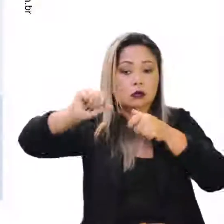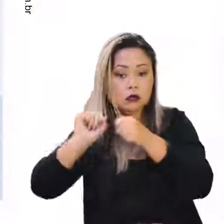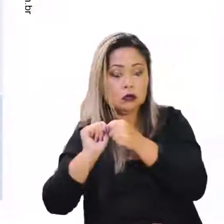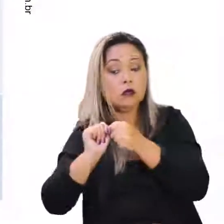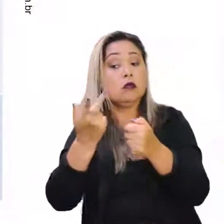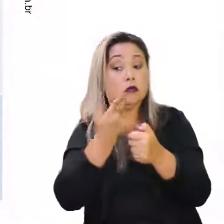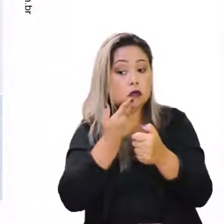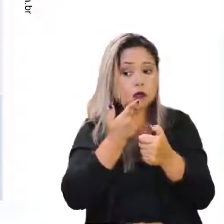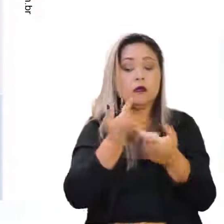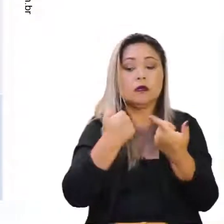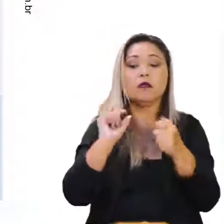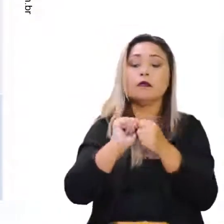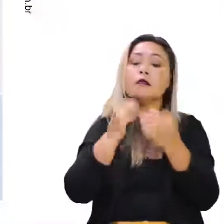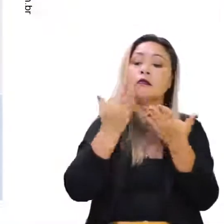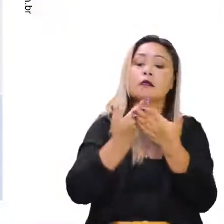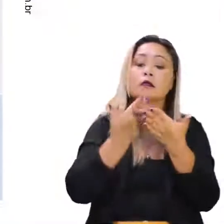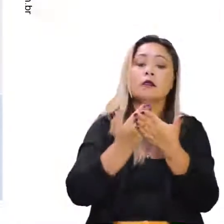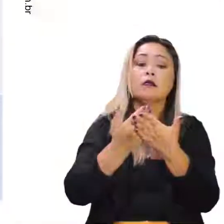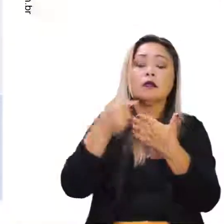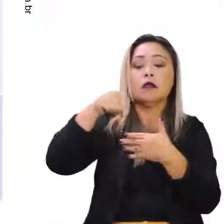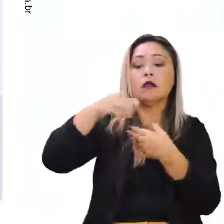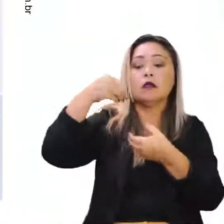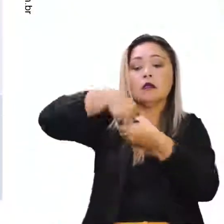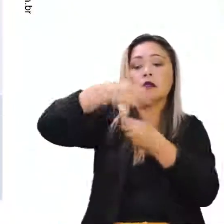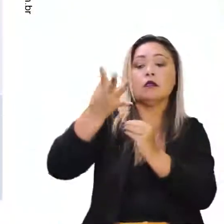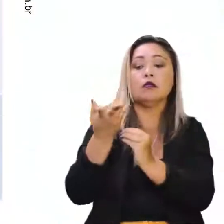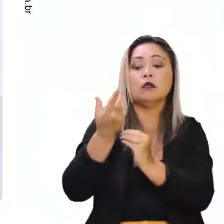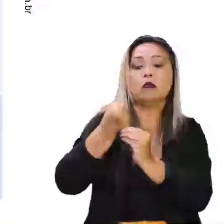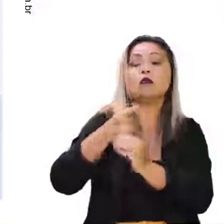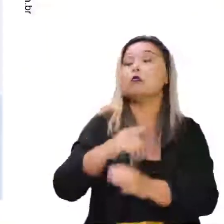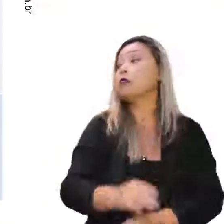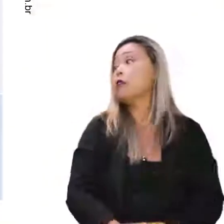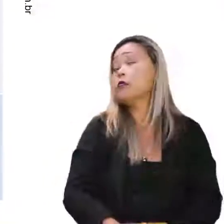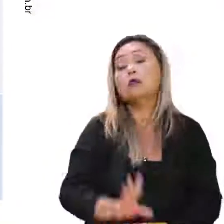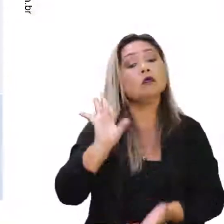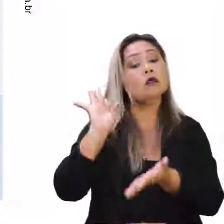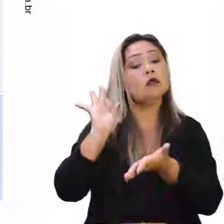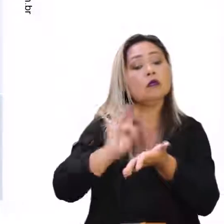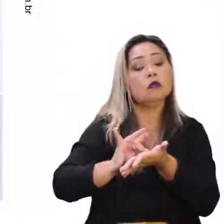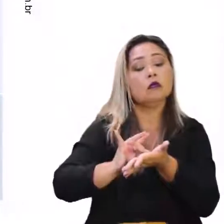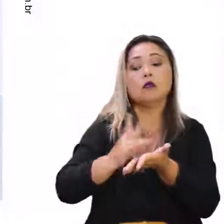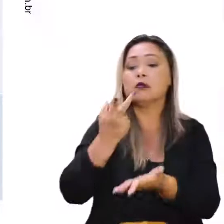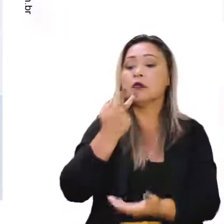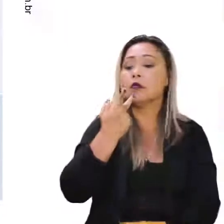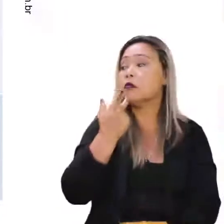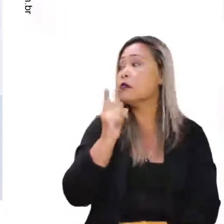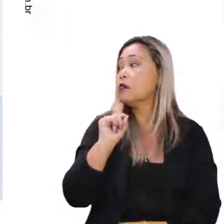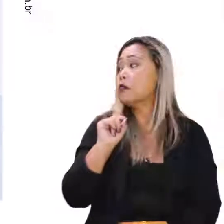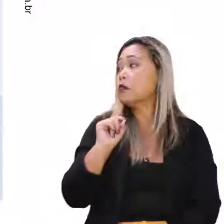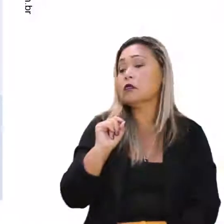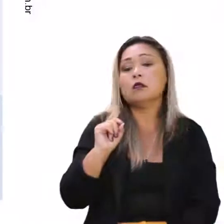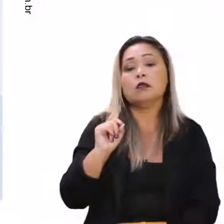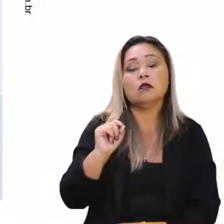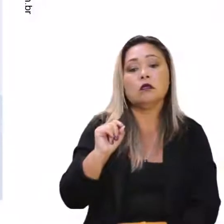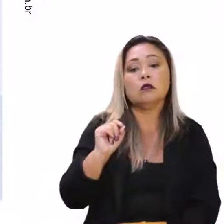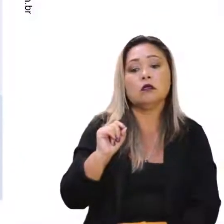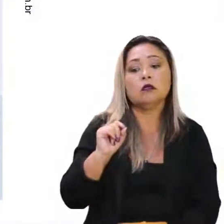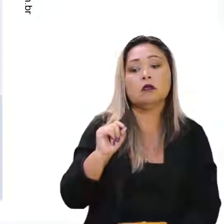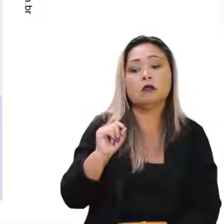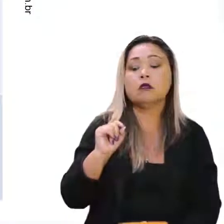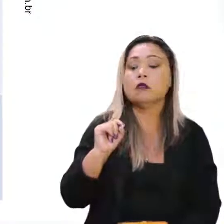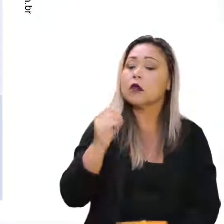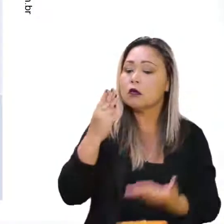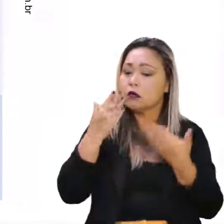falar em algumas aulas sobre o modernismo na arte também, né, professor? É verdade. Eu queria só que você tivesse uma